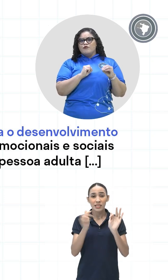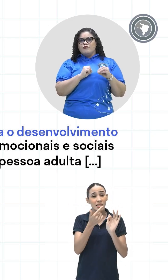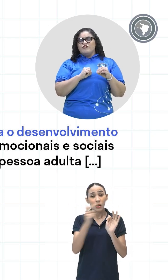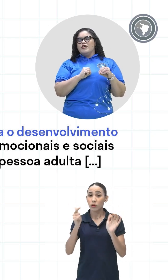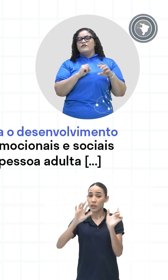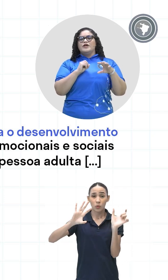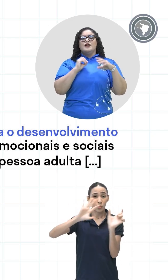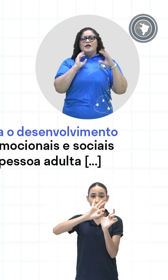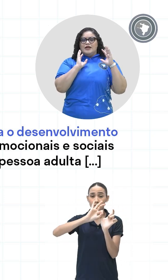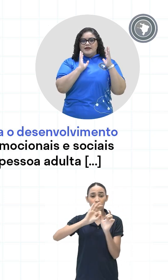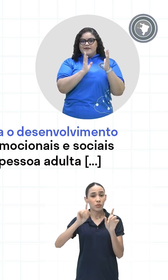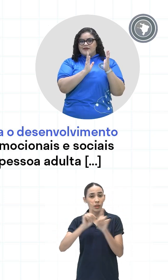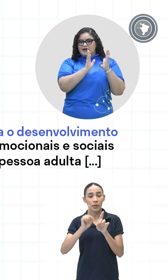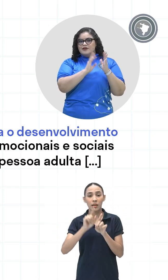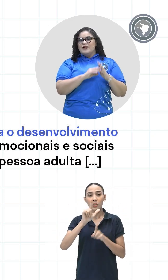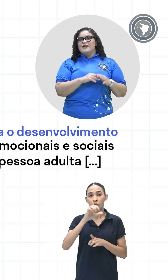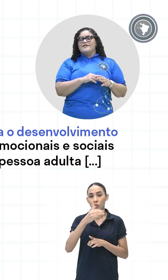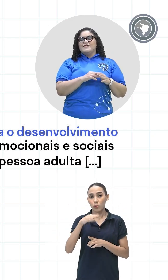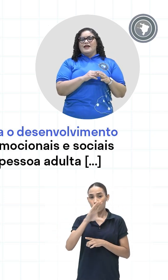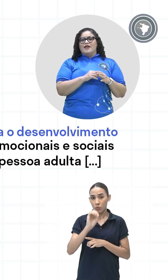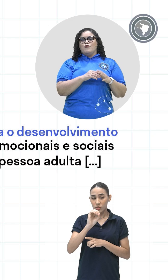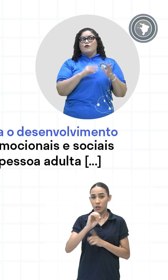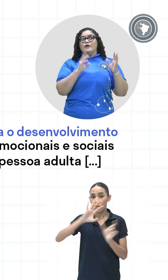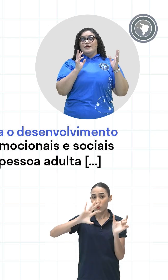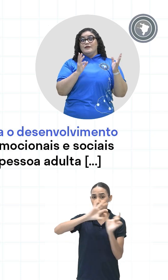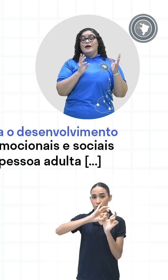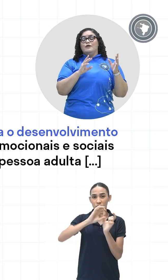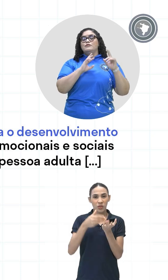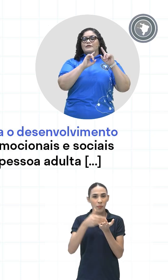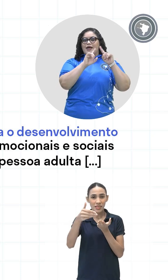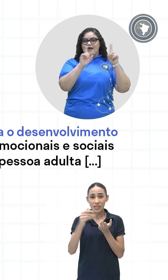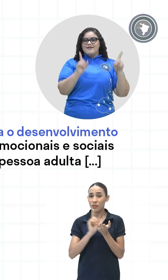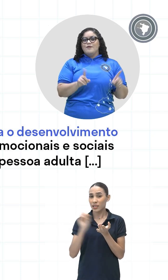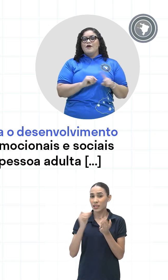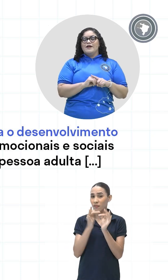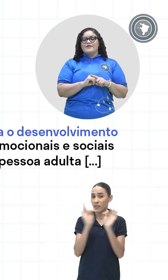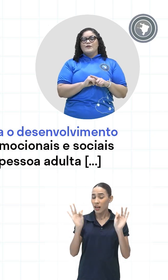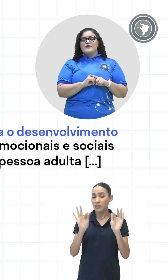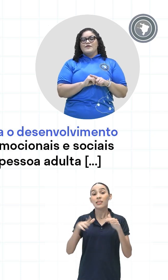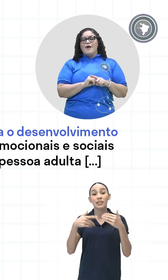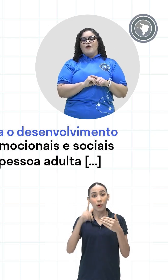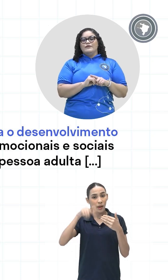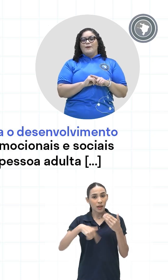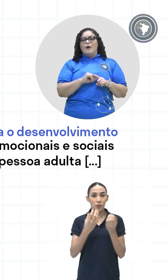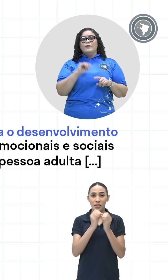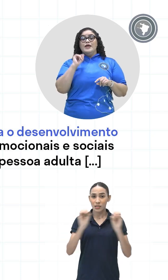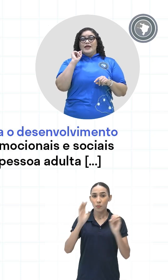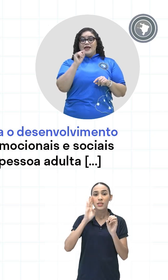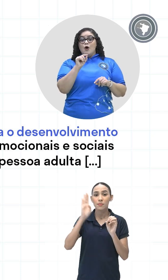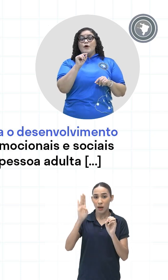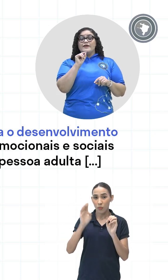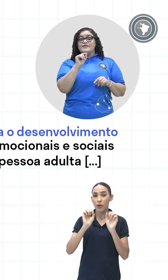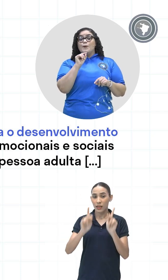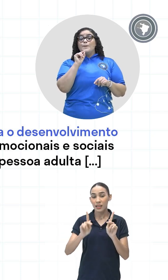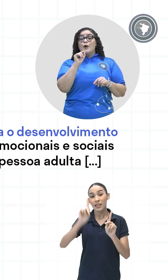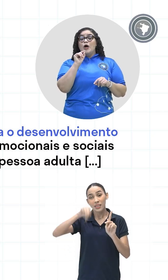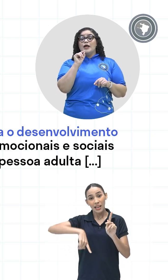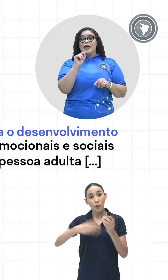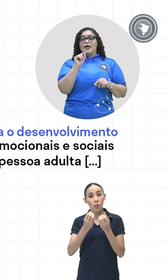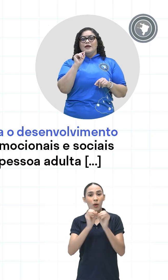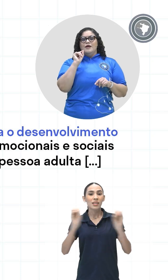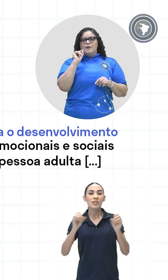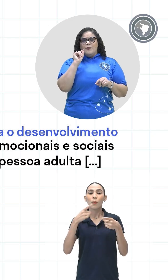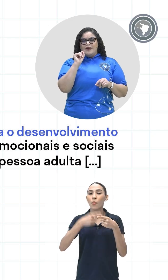locução conjuntiva iniciando aí esse trecho. Então, essa é a minha oração principal, tá bom? E é uma oração